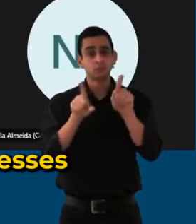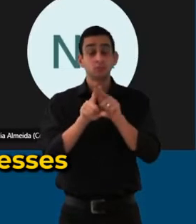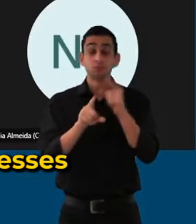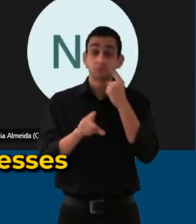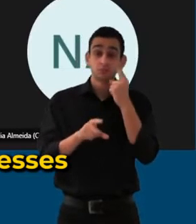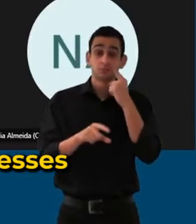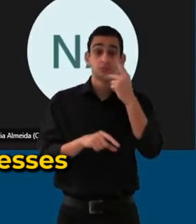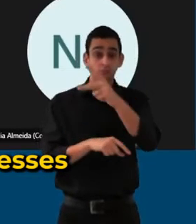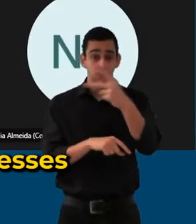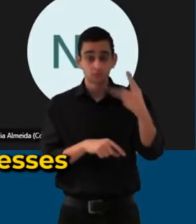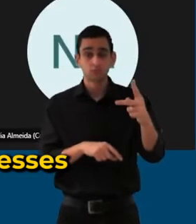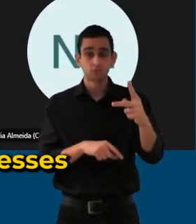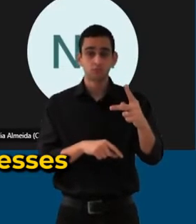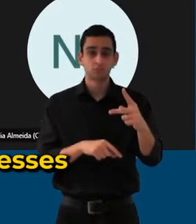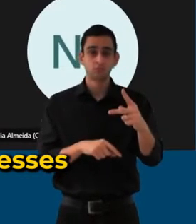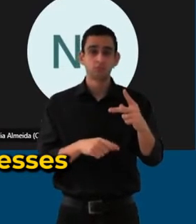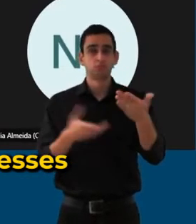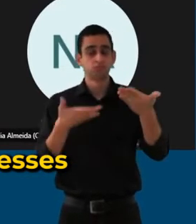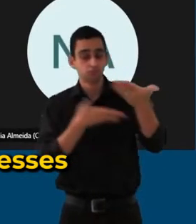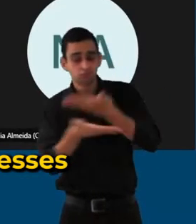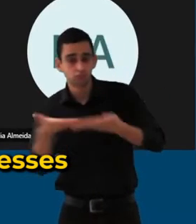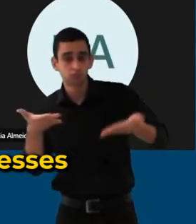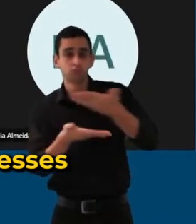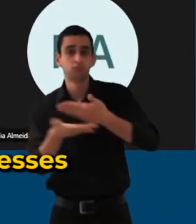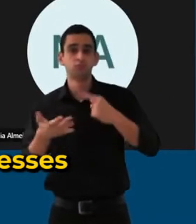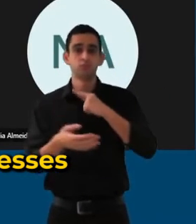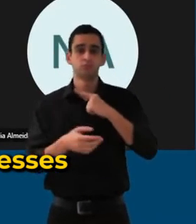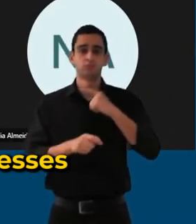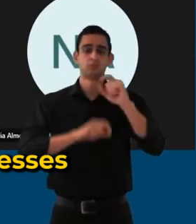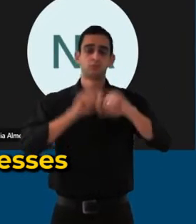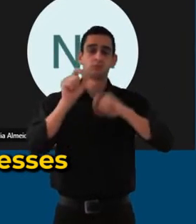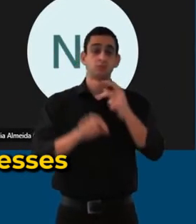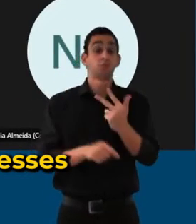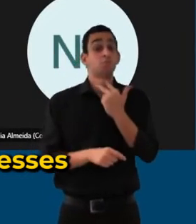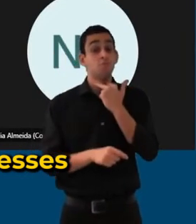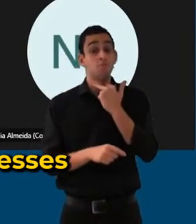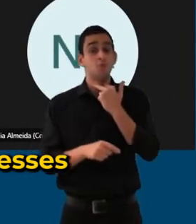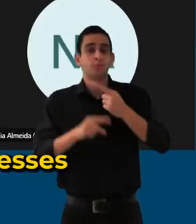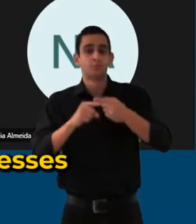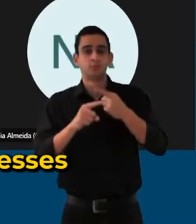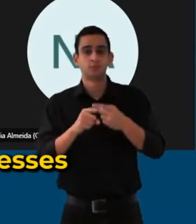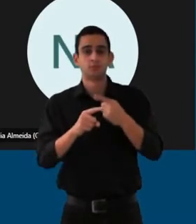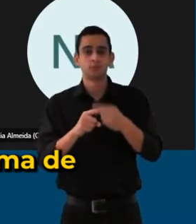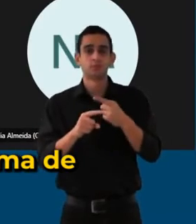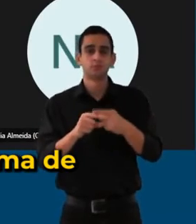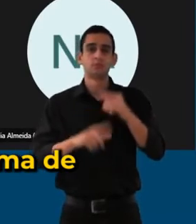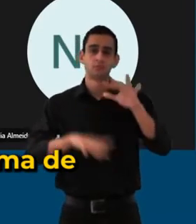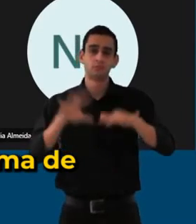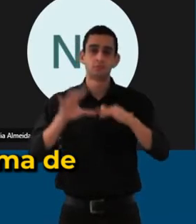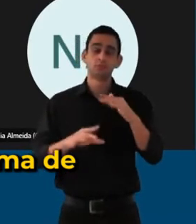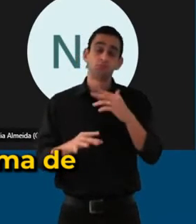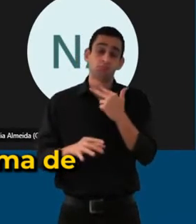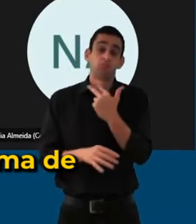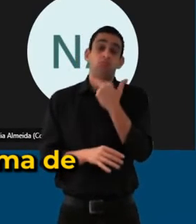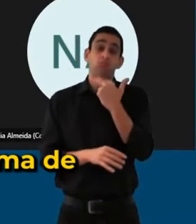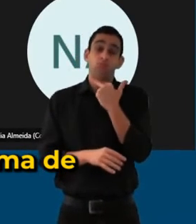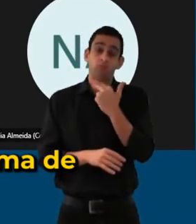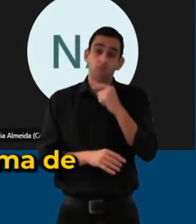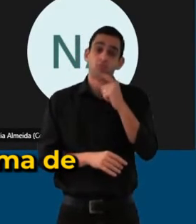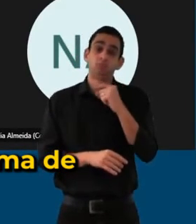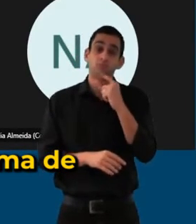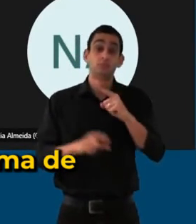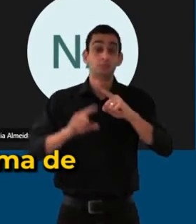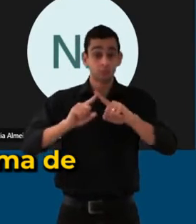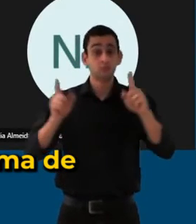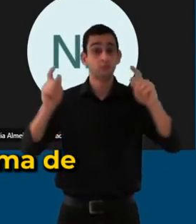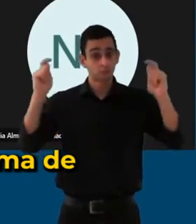autocomposição. Não é uma transação, porque não se pode transacionar com interesses, né, indisponíveis, mas é possível que nós